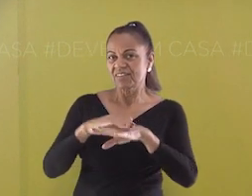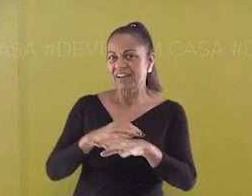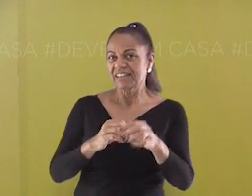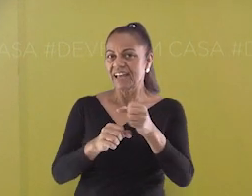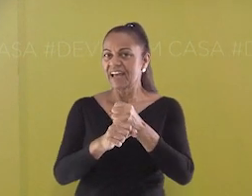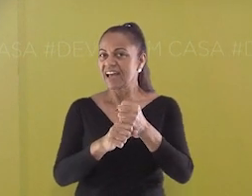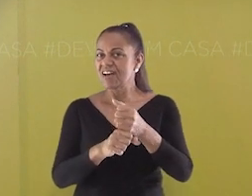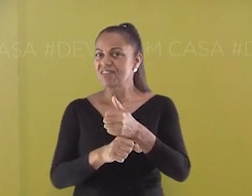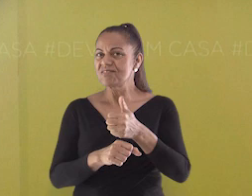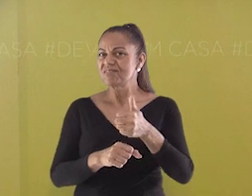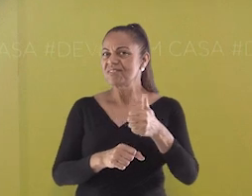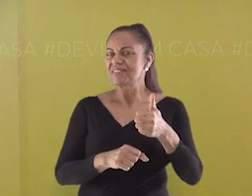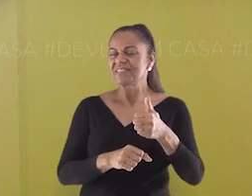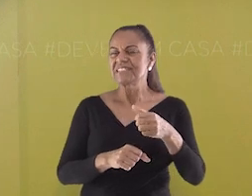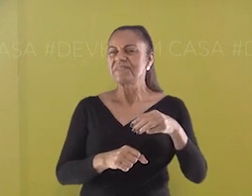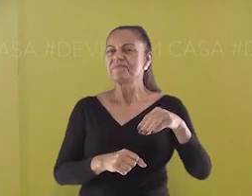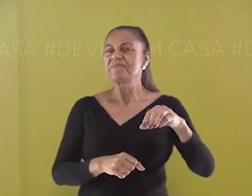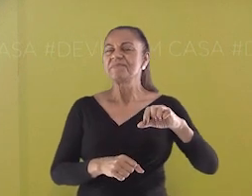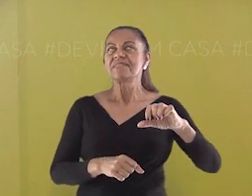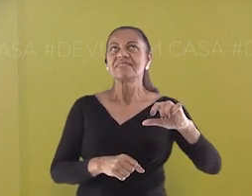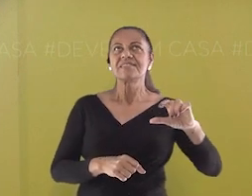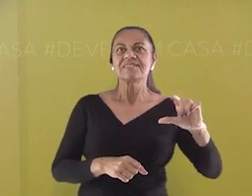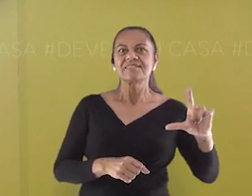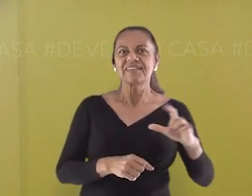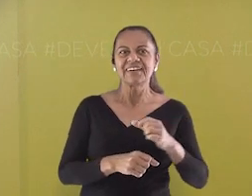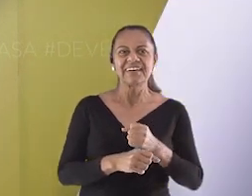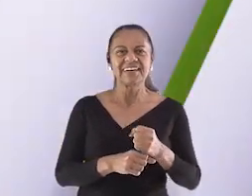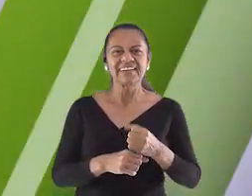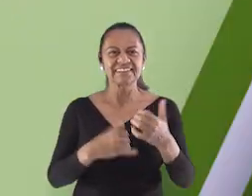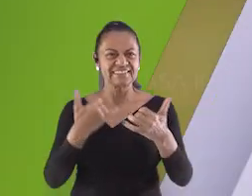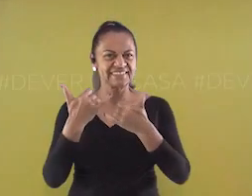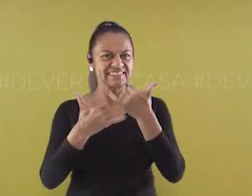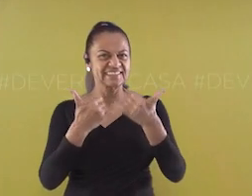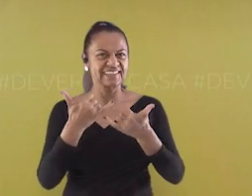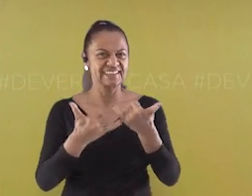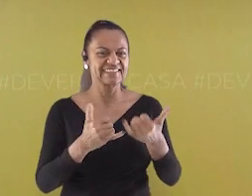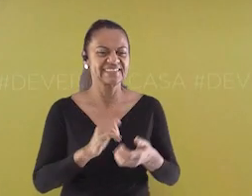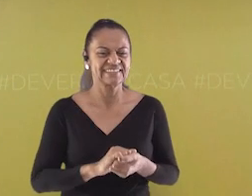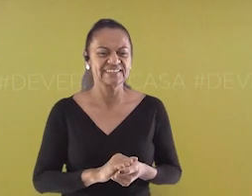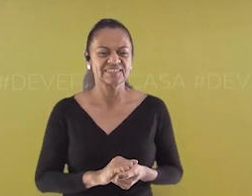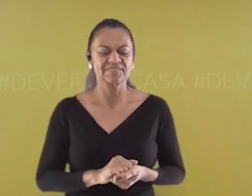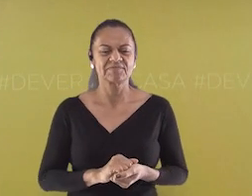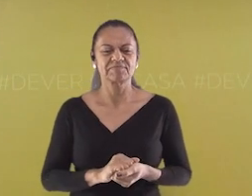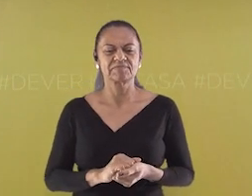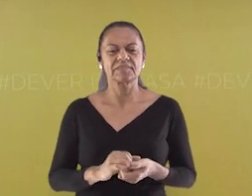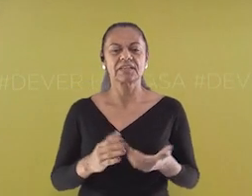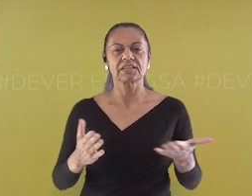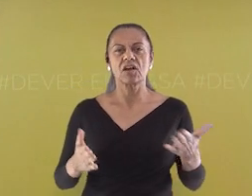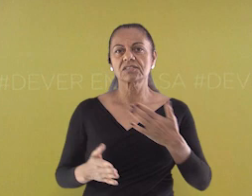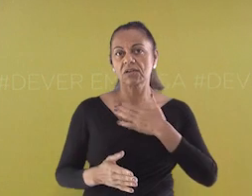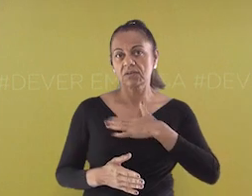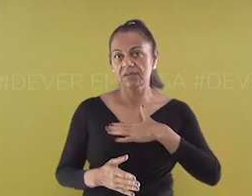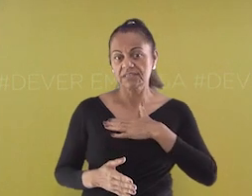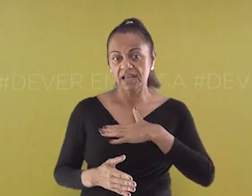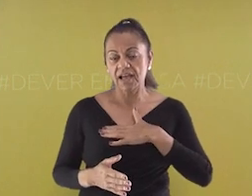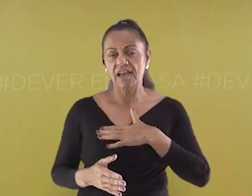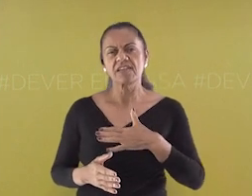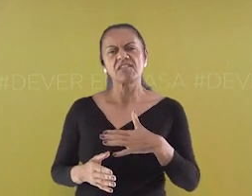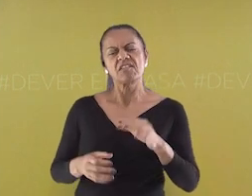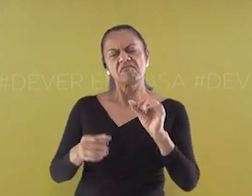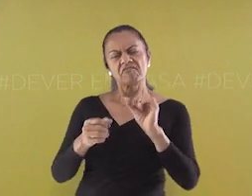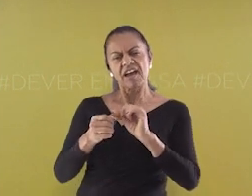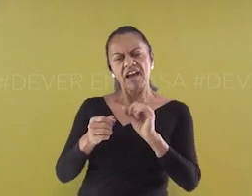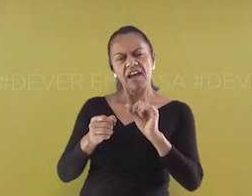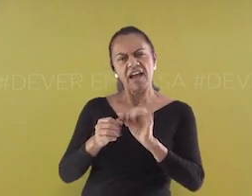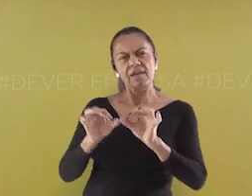por 11.000 anos. Será que você consegue? E aí, gostaram do experimento? Faça na